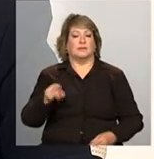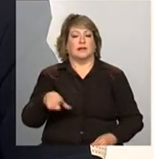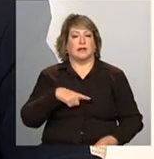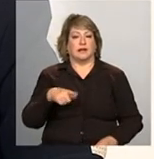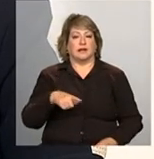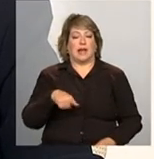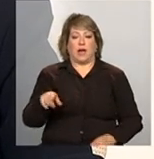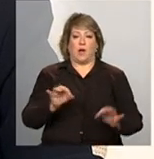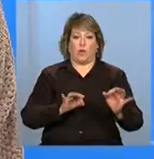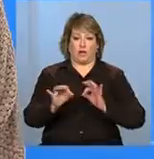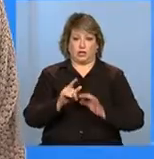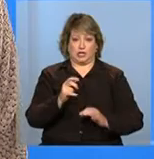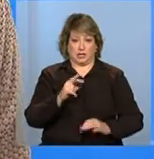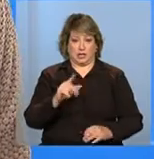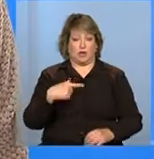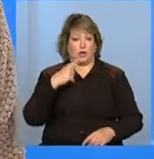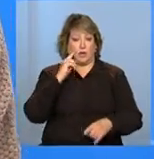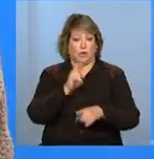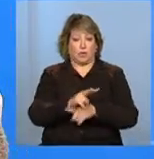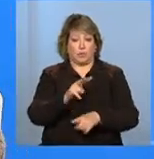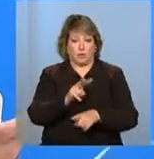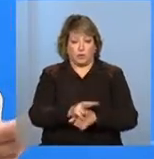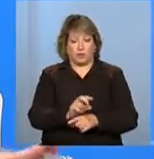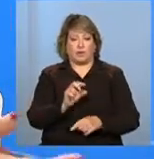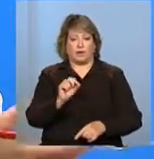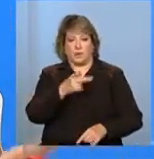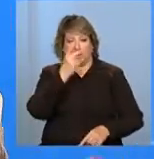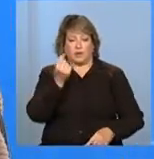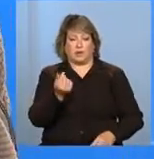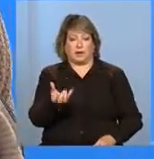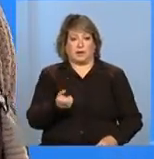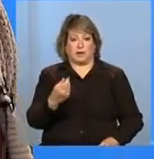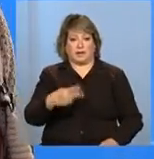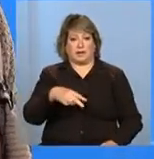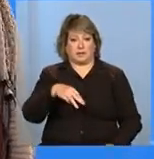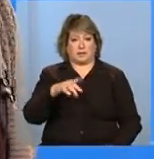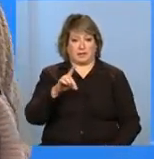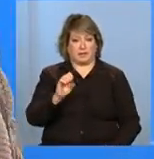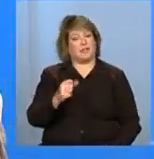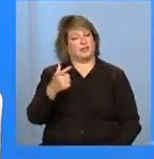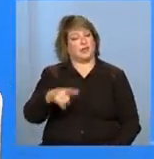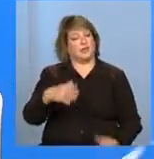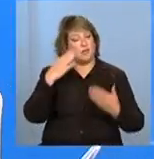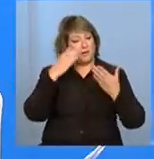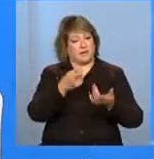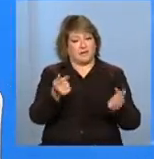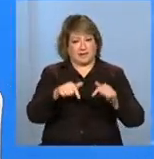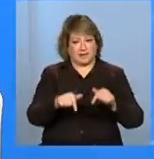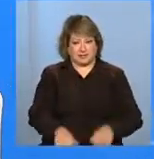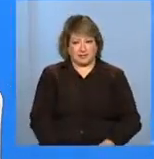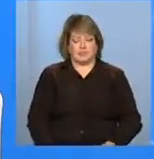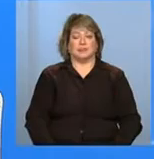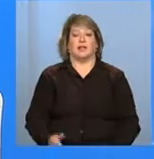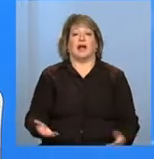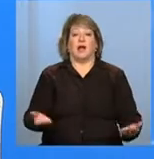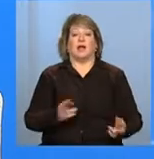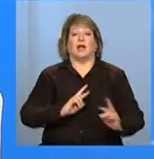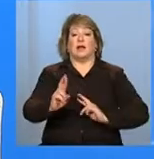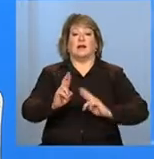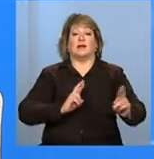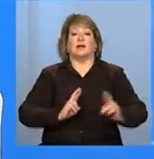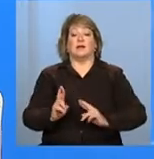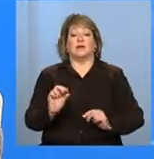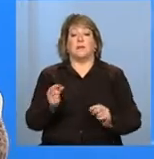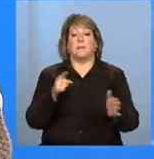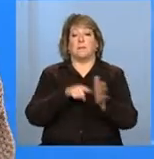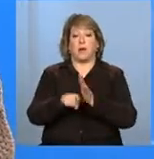de acompanhamento dos beneficiários do MDS. Prazer em tê-la novamente aqui conosco. Obrigada, Adriana. E agora sim, né, para responder as perguntas,